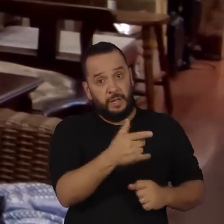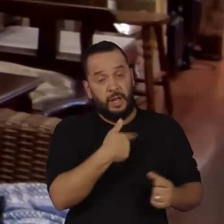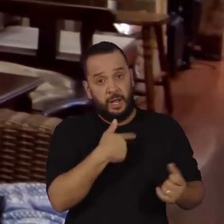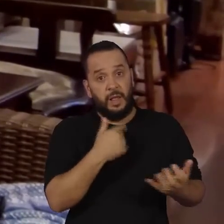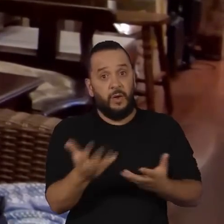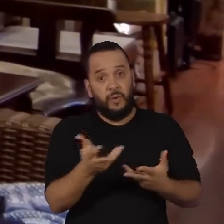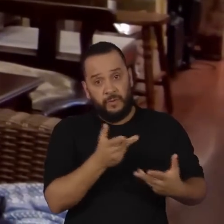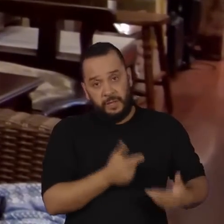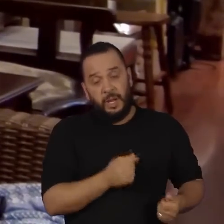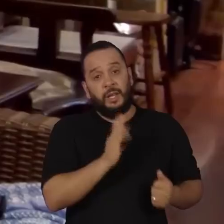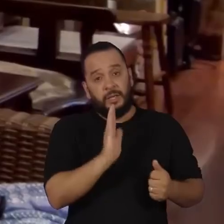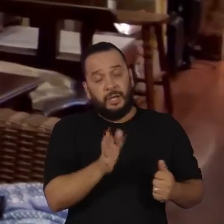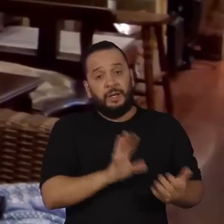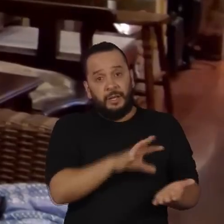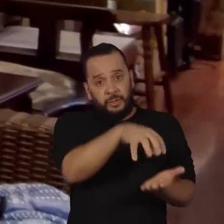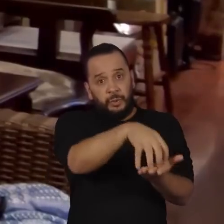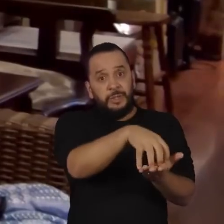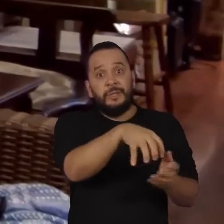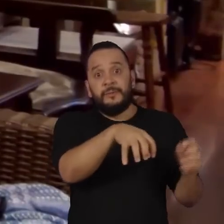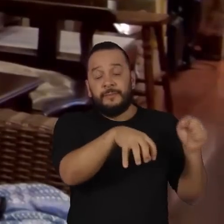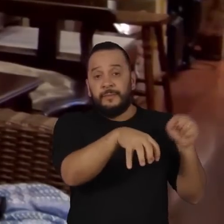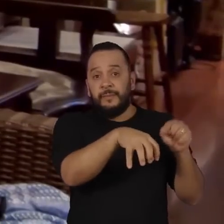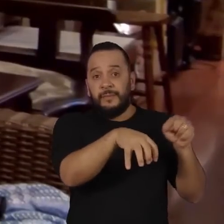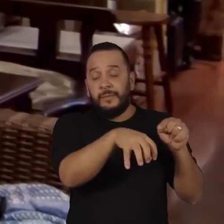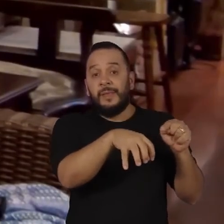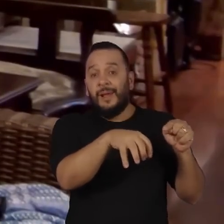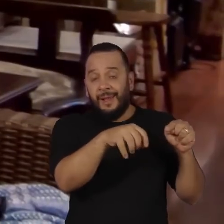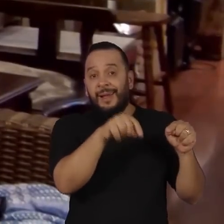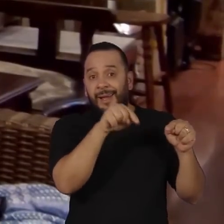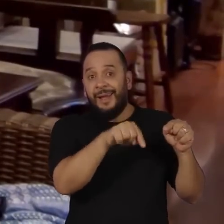da fundação, ela foi e já pôs